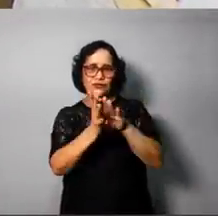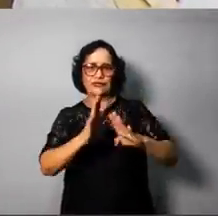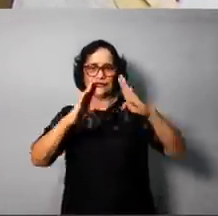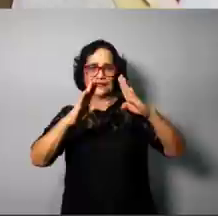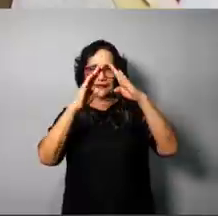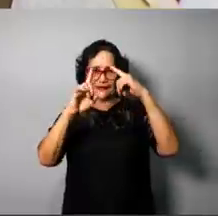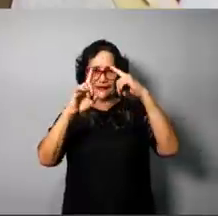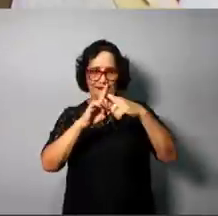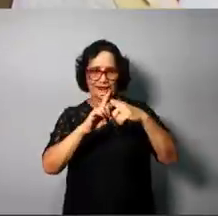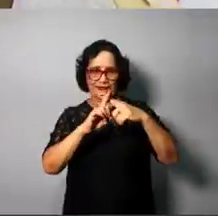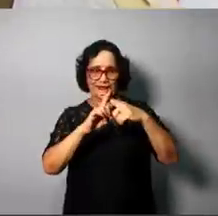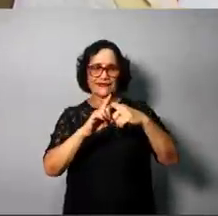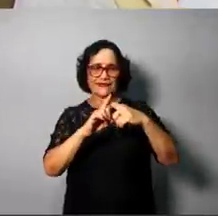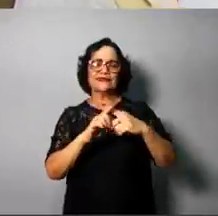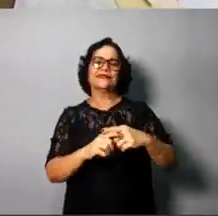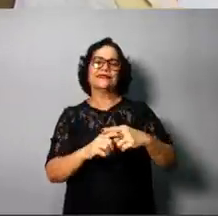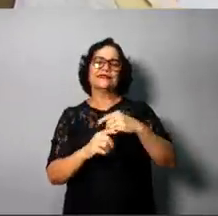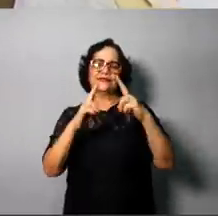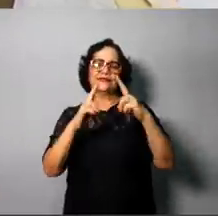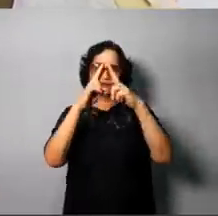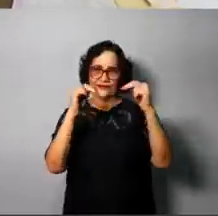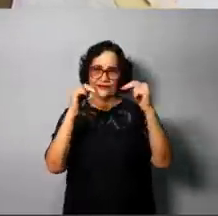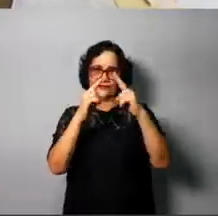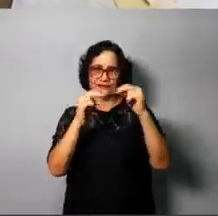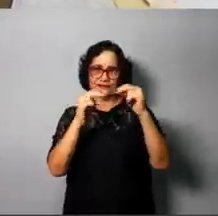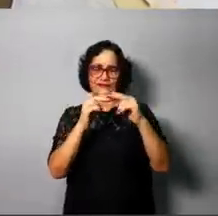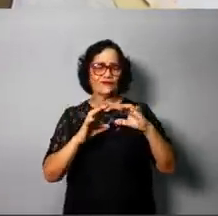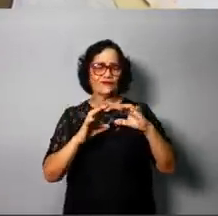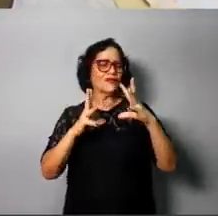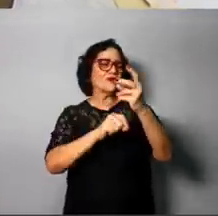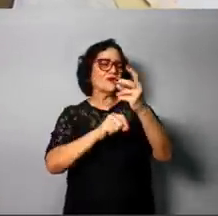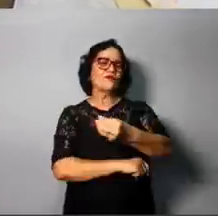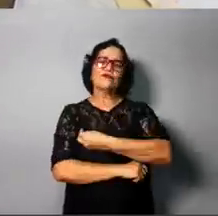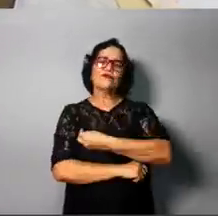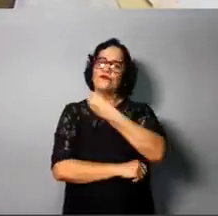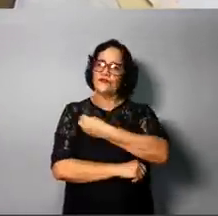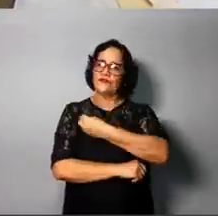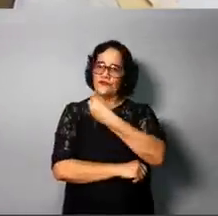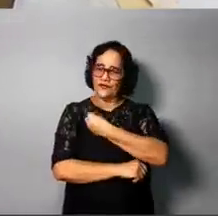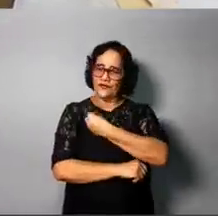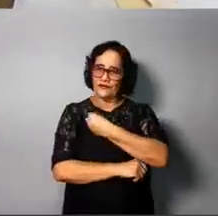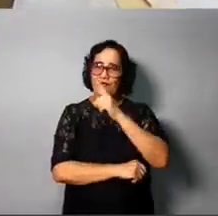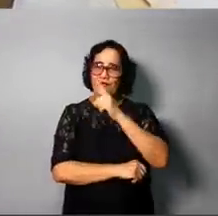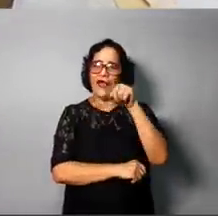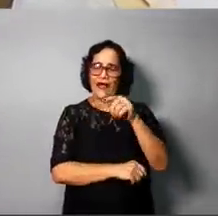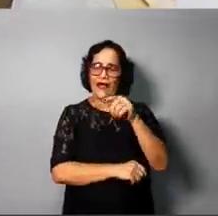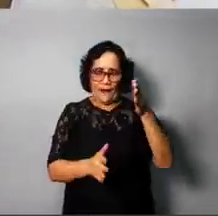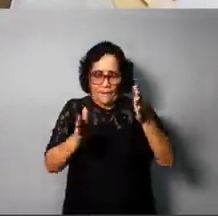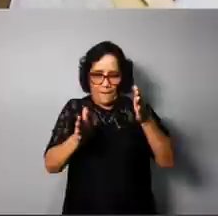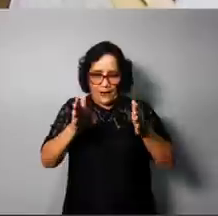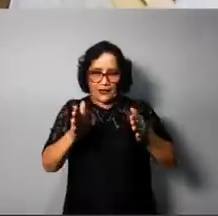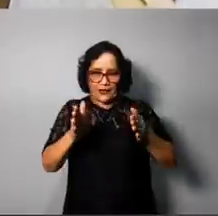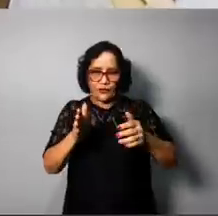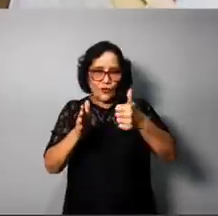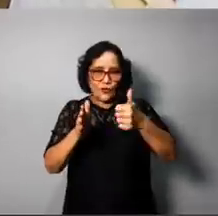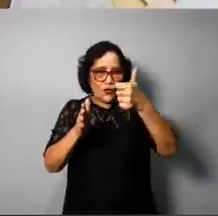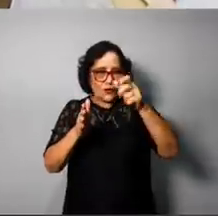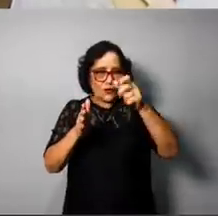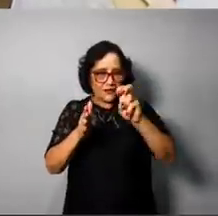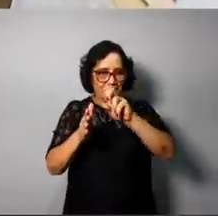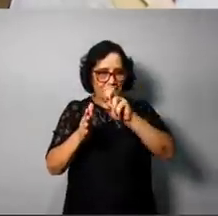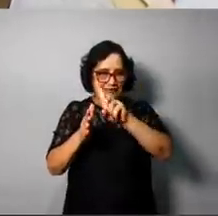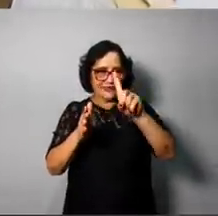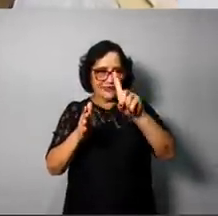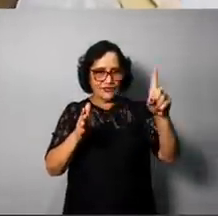Isso que estamos vivendo. E durante esses 15 dias, uma das coisas que nós experimentamos todos